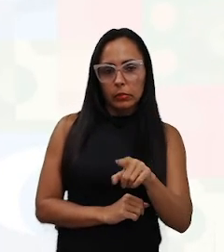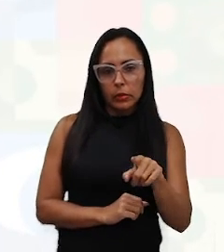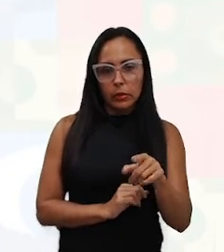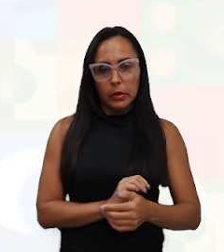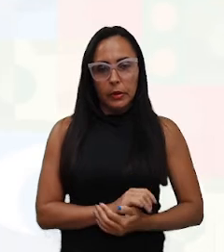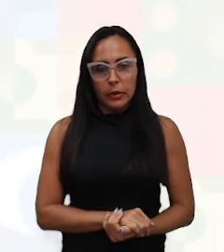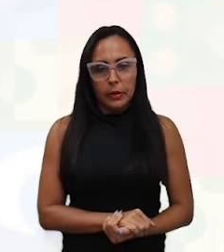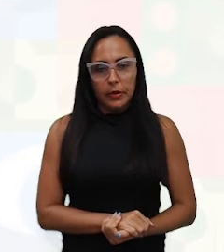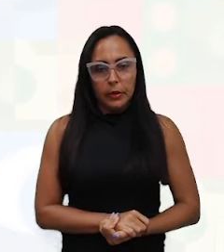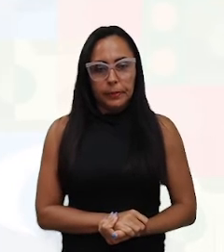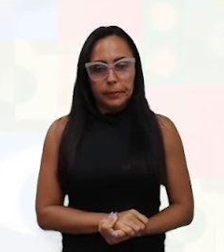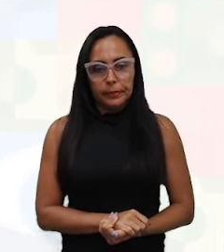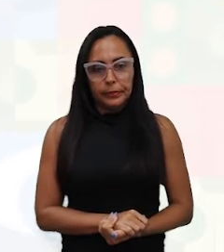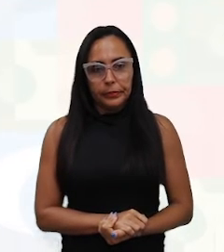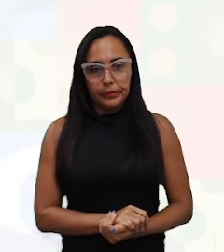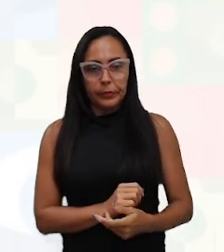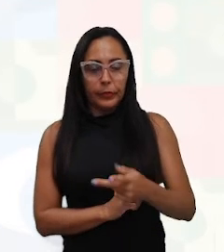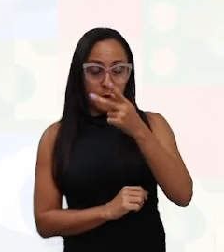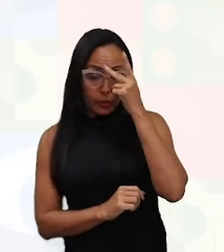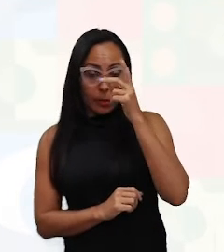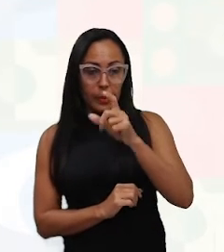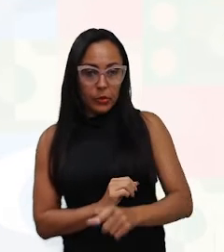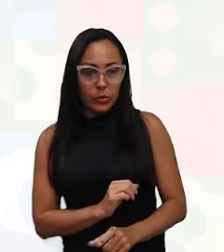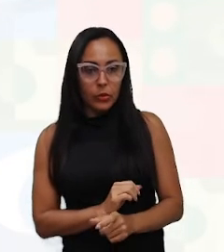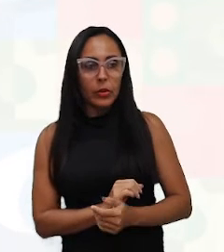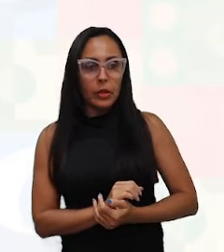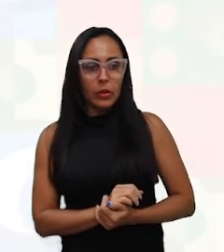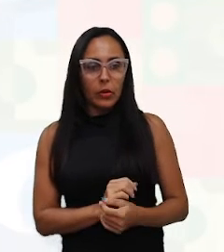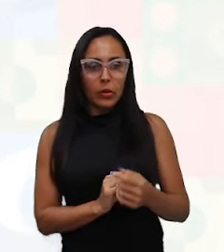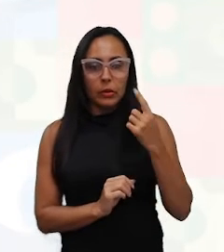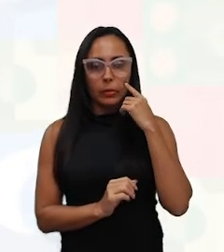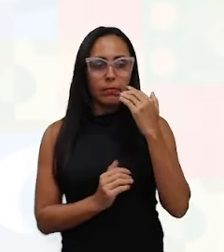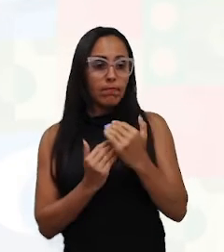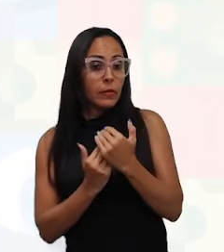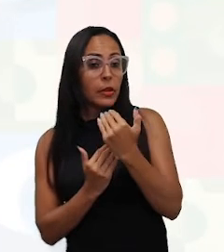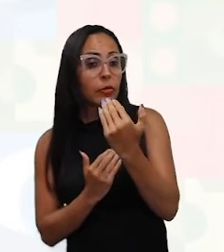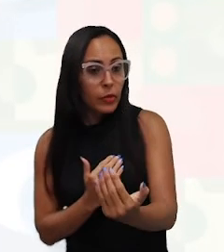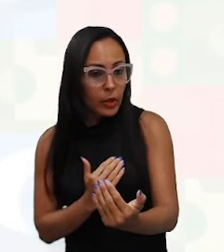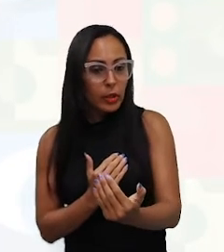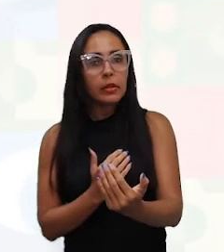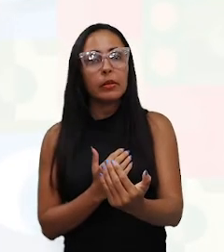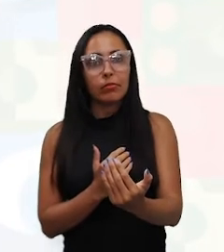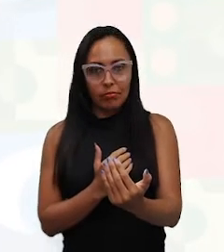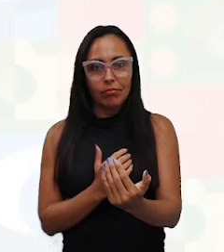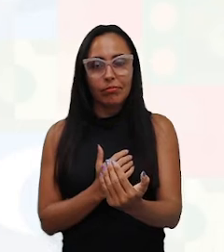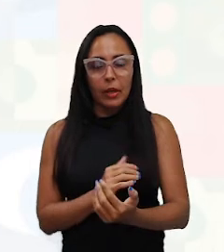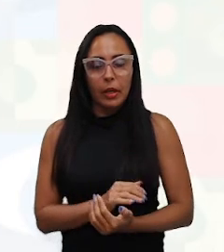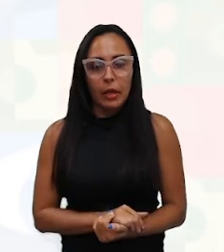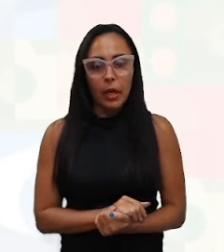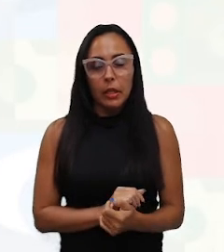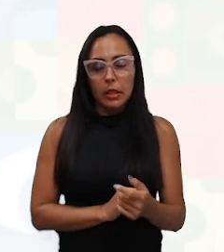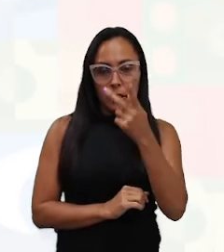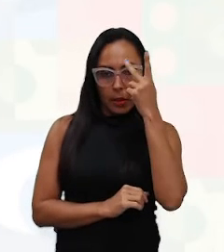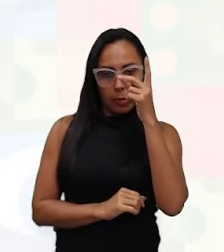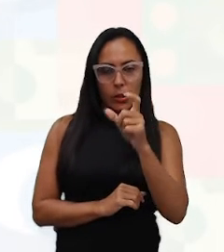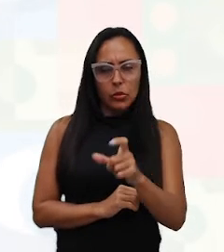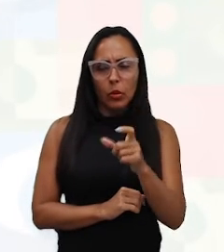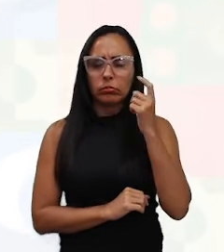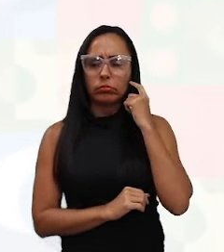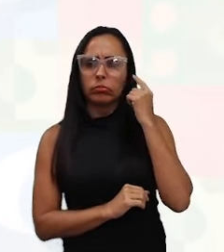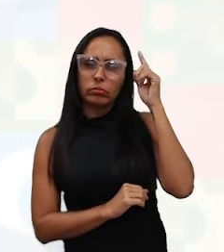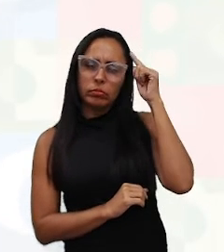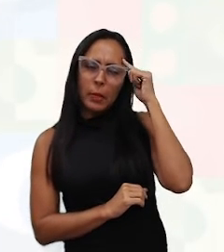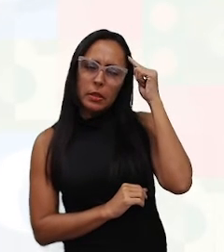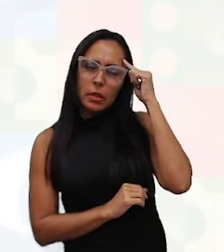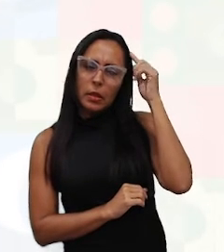observador, uma pessoa olhando de frente, né, para um ambiente, e essa pessoa imaginando que